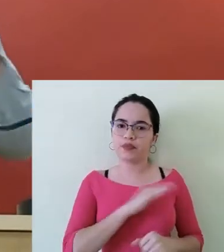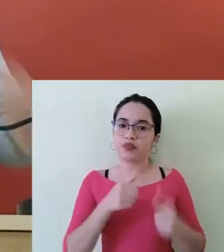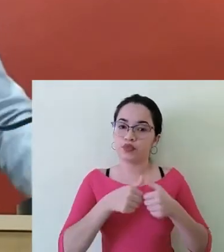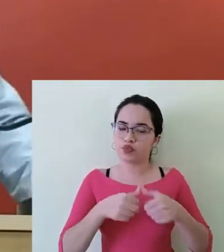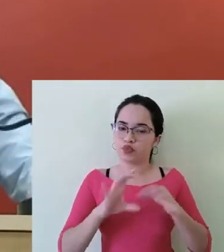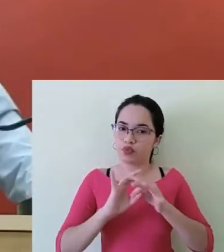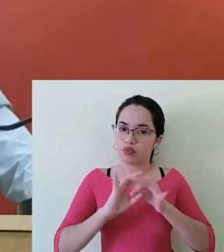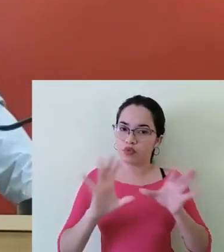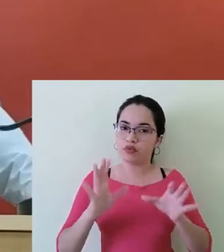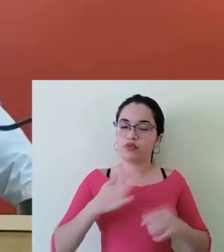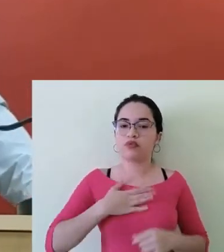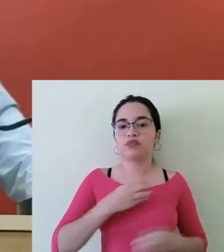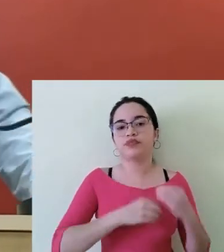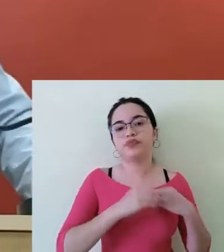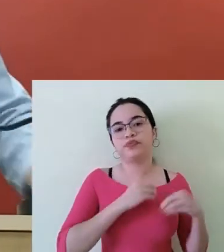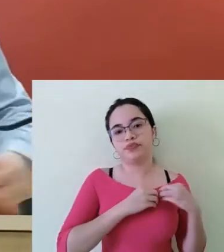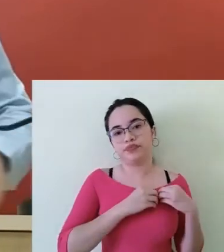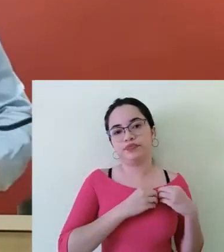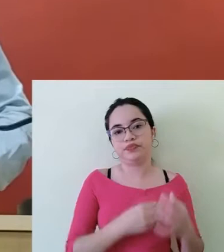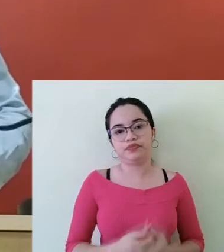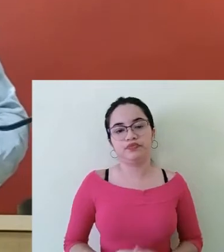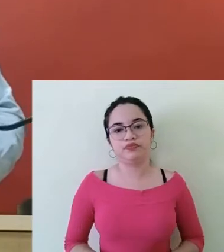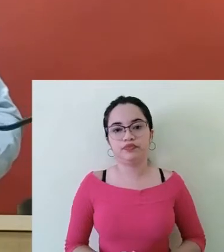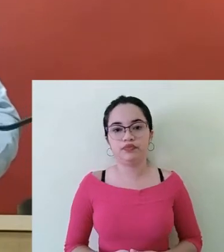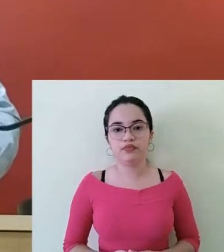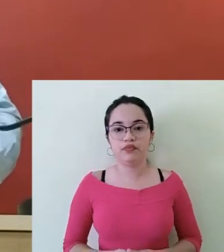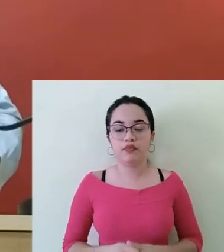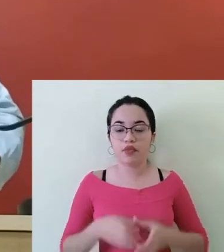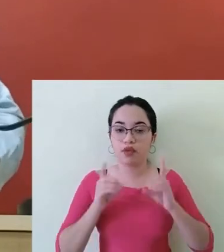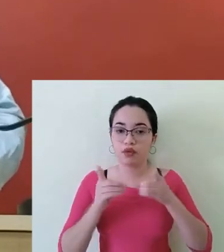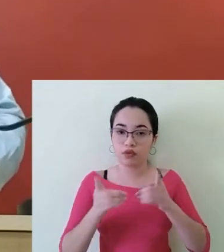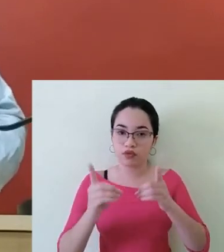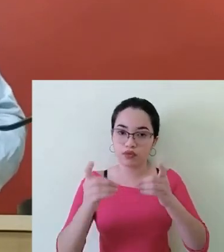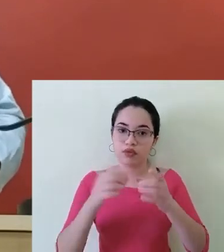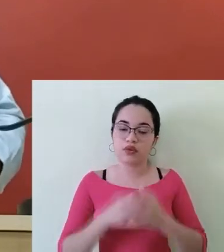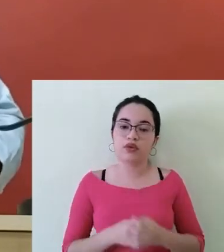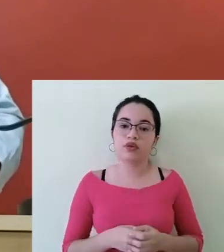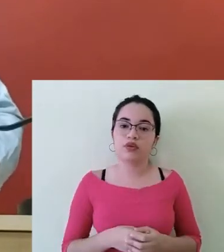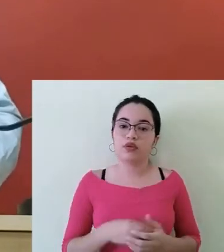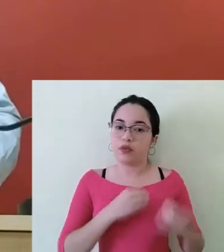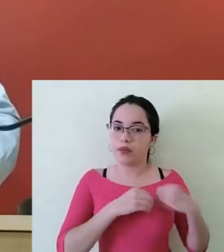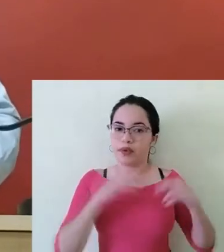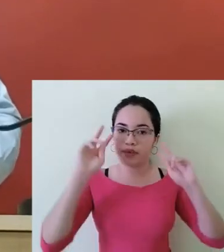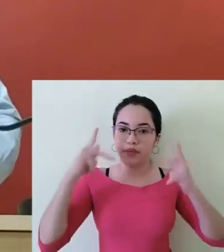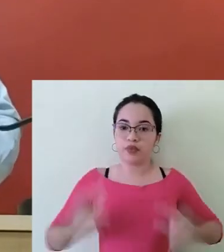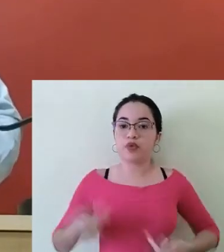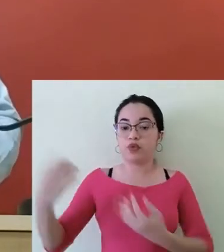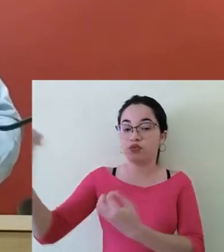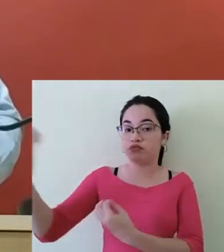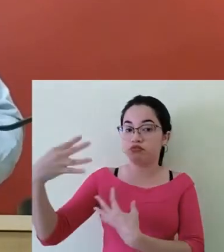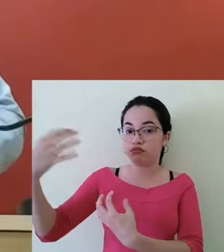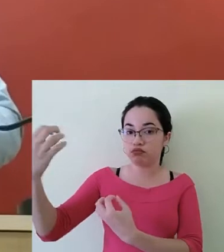coração, estou livre dos meus pecados? A doutrina da depravação total, ela